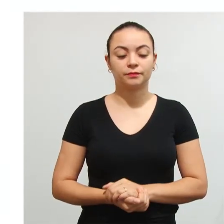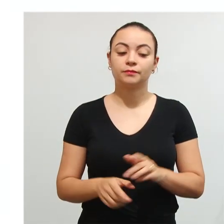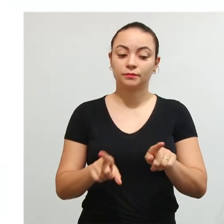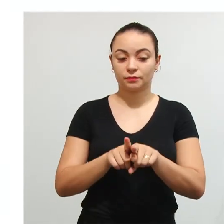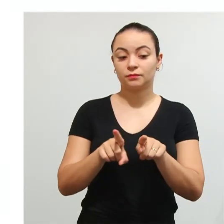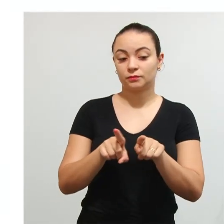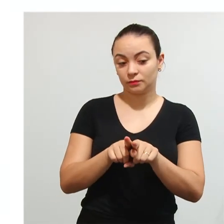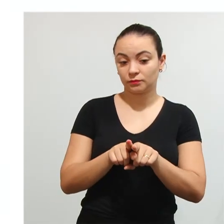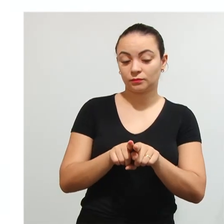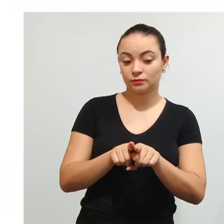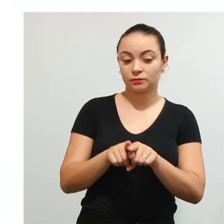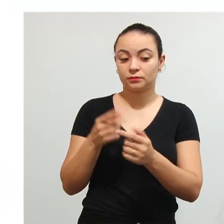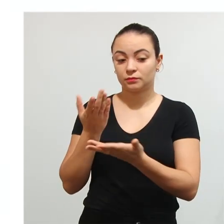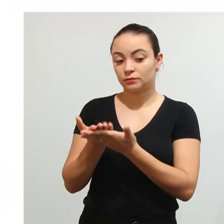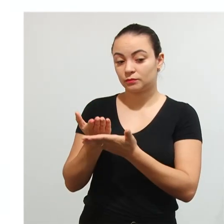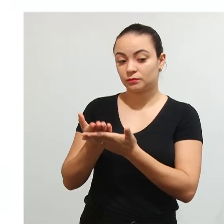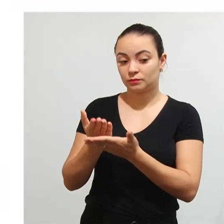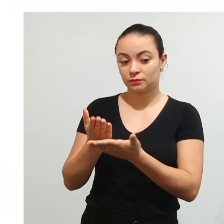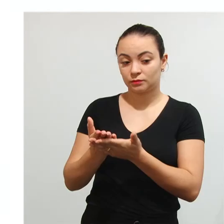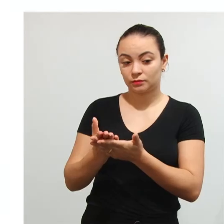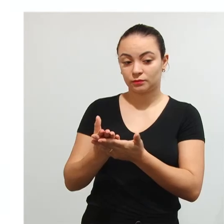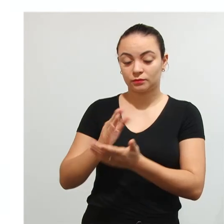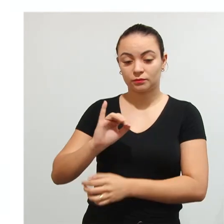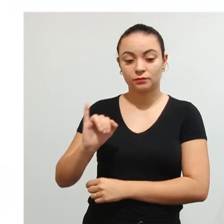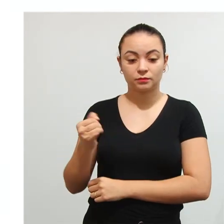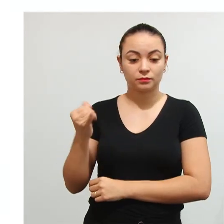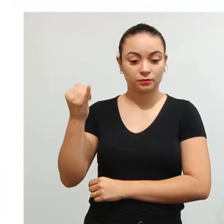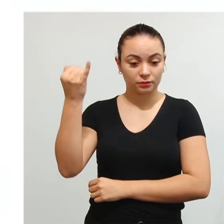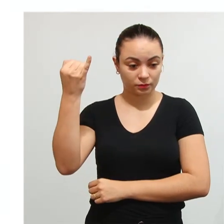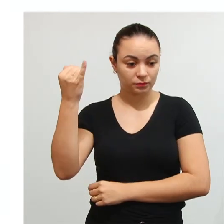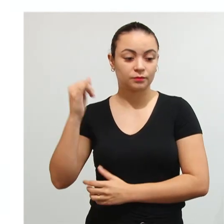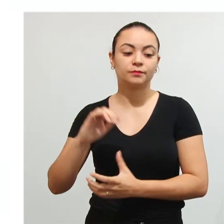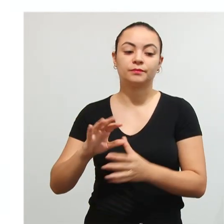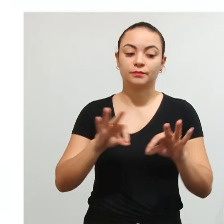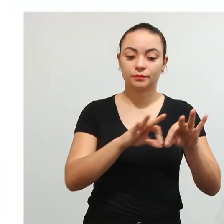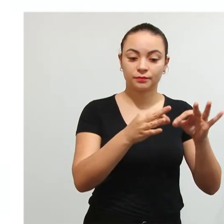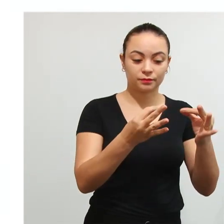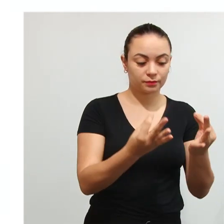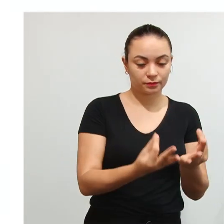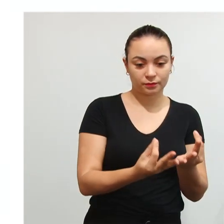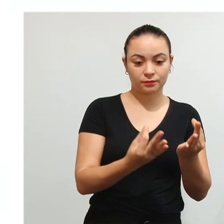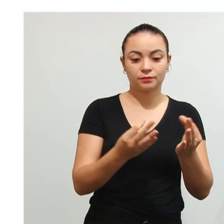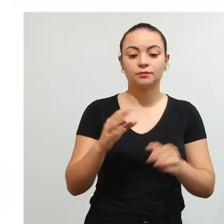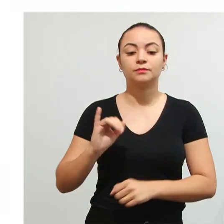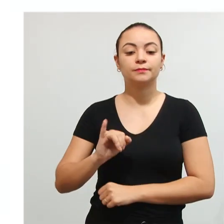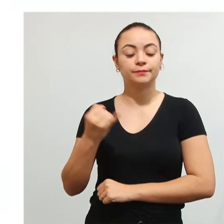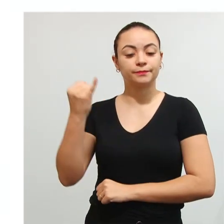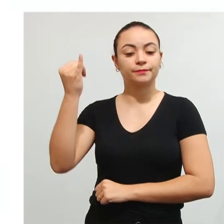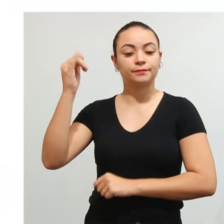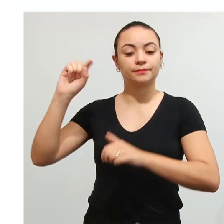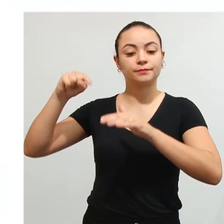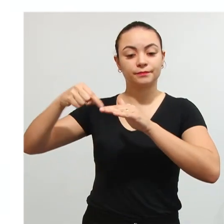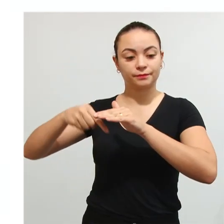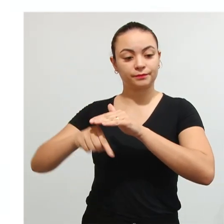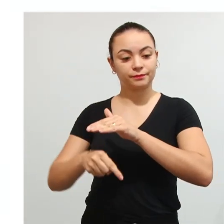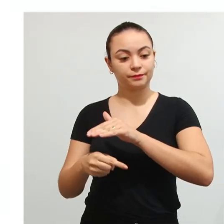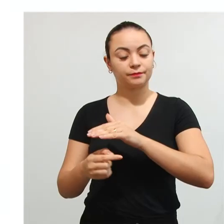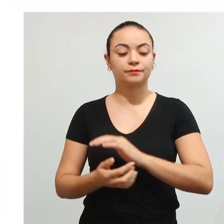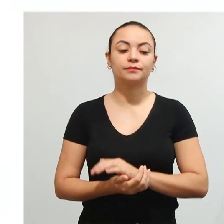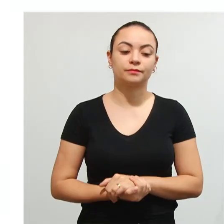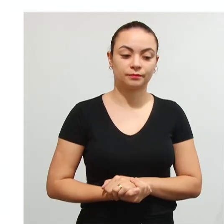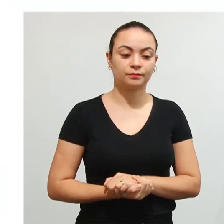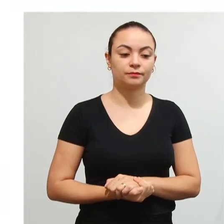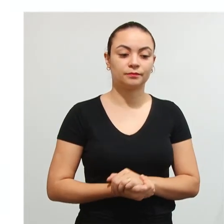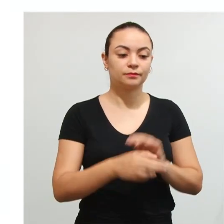os conceitos de juros simples e juros compostos, sendo que os juros compostos é a regra de mercado, é o que se utiliza no